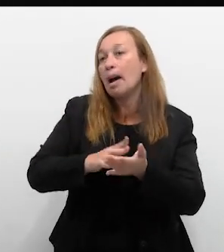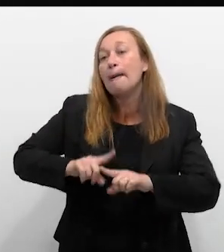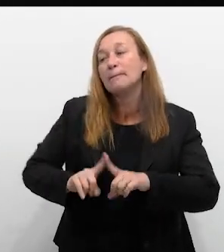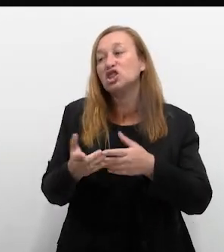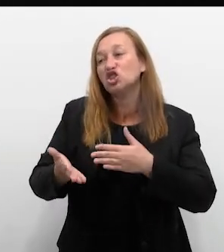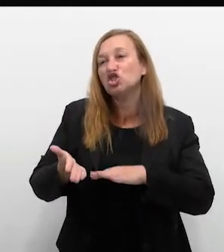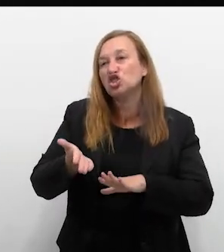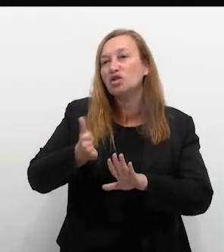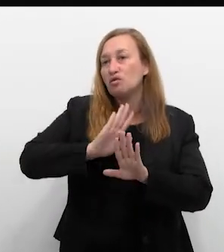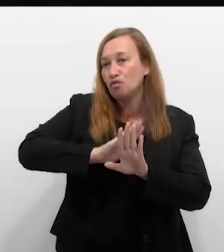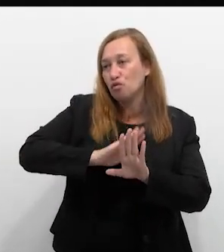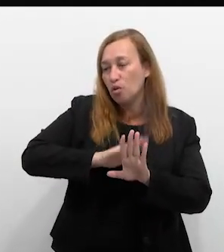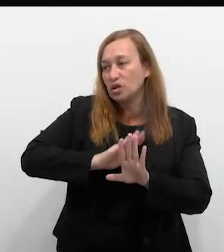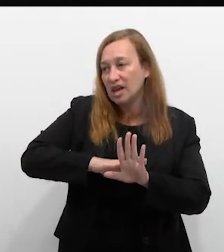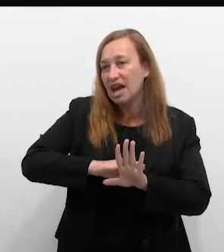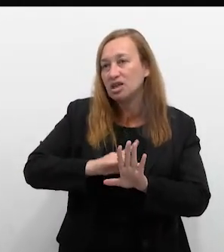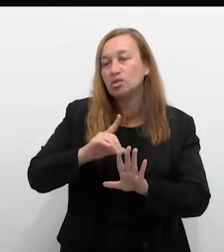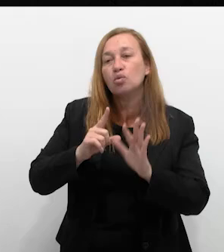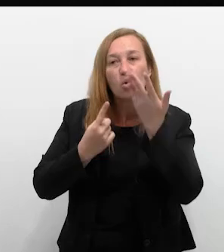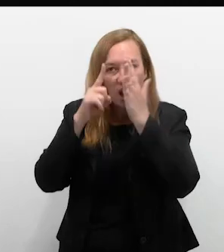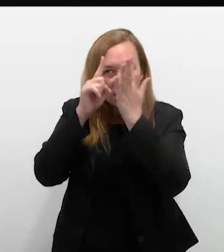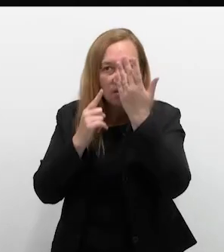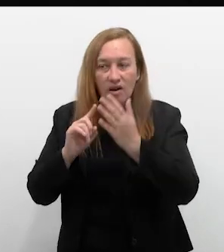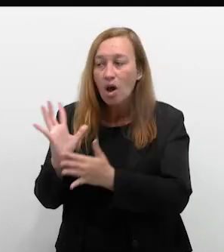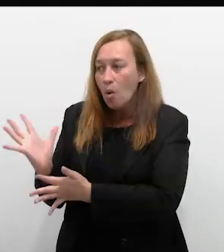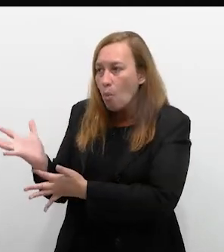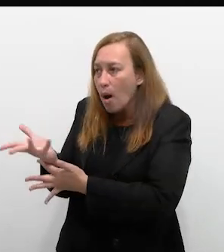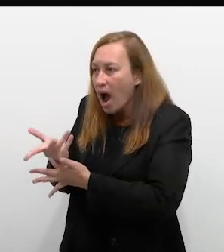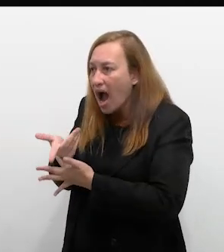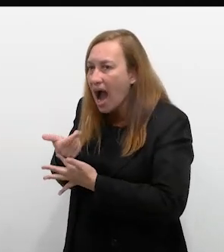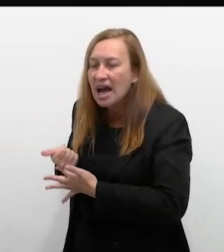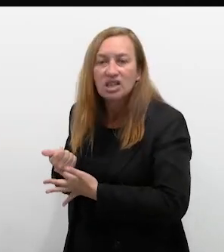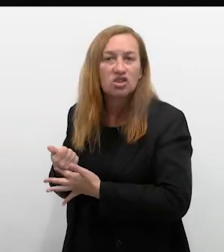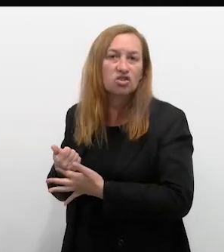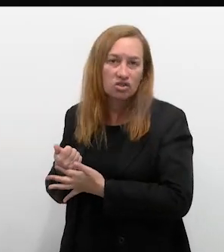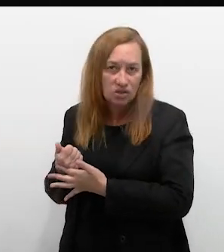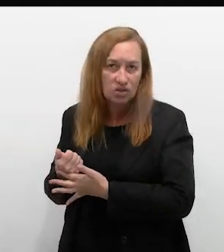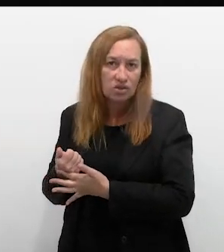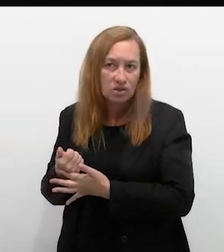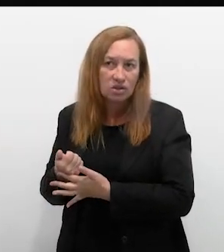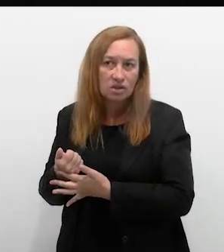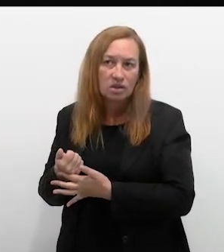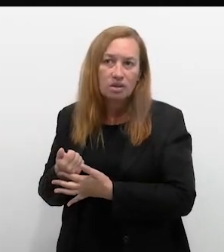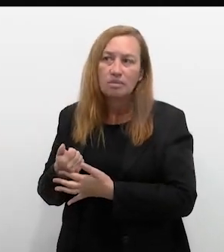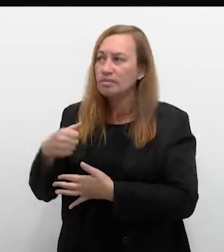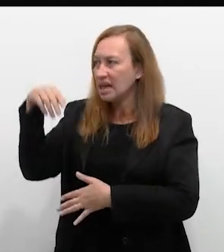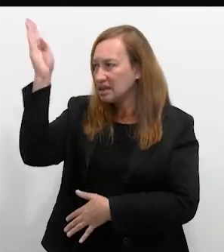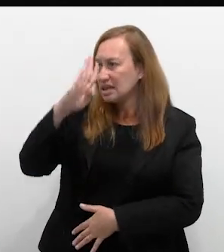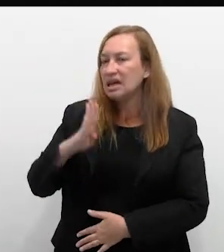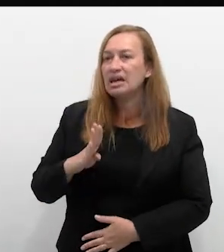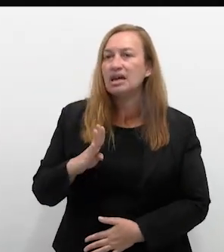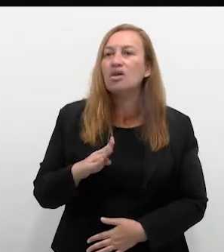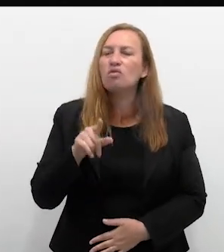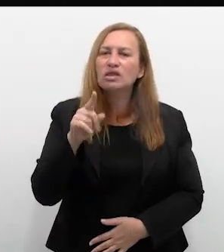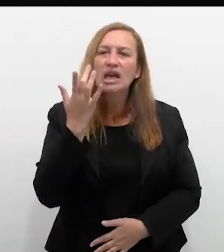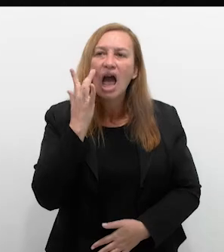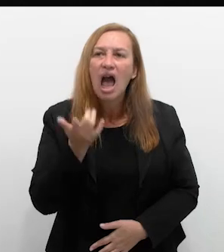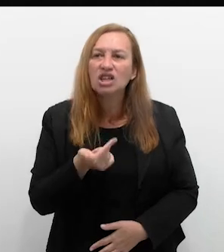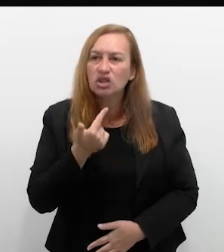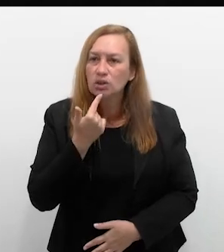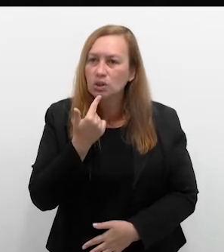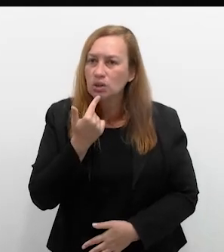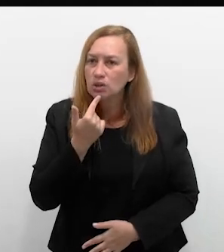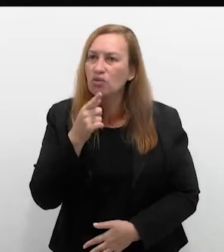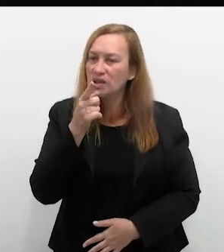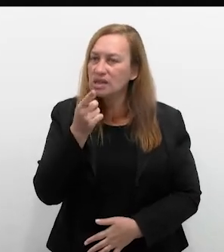samba, mas de fora para dentro, entender que o carnaval é uma grande arte brasileira, é a grande arte do Brasil. Você acha que entre